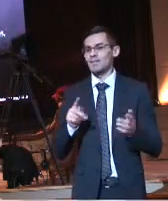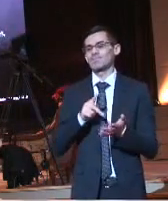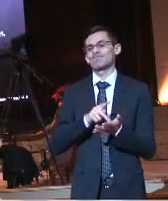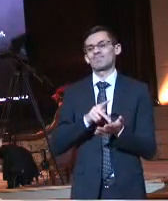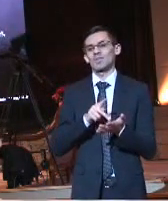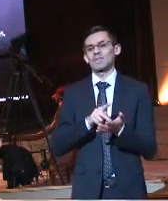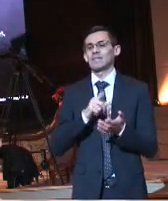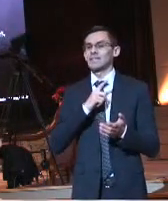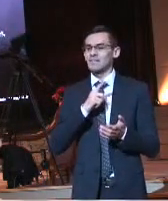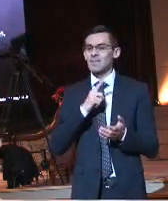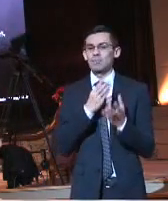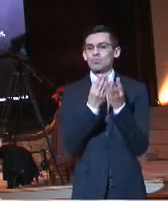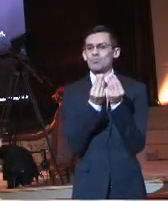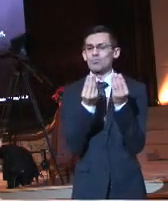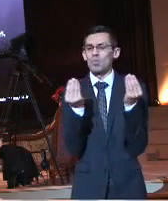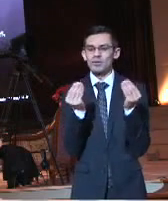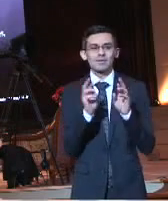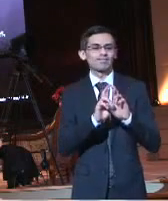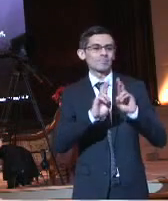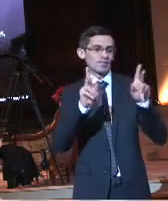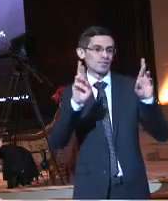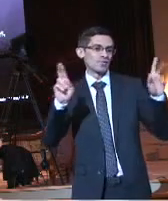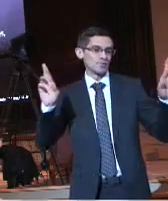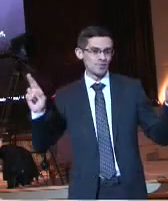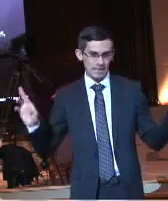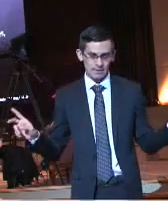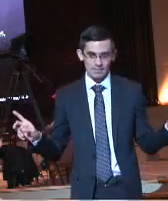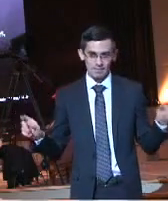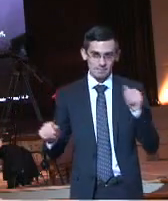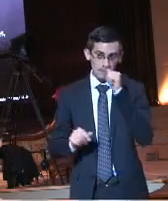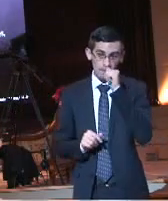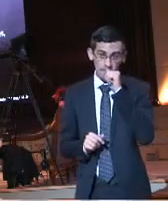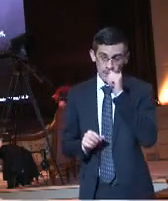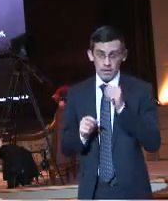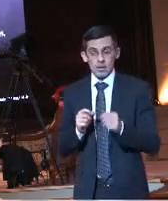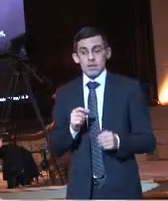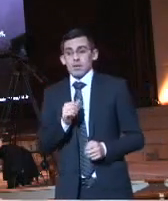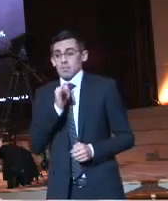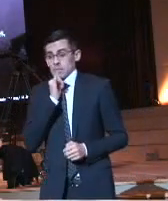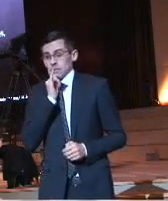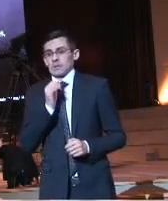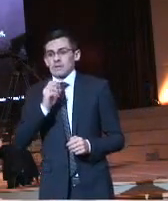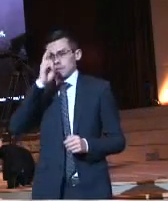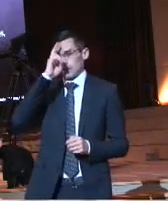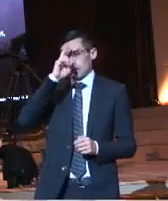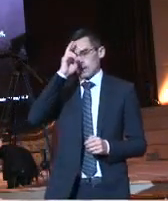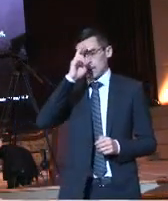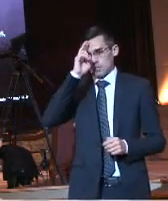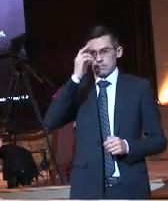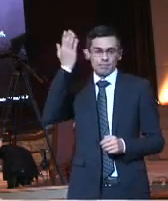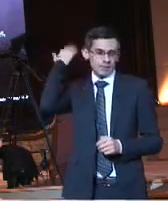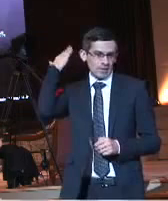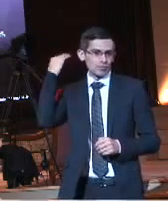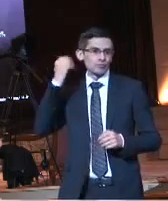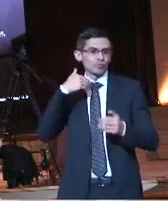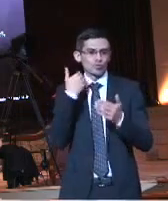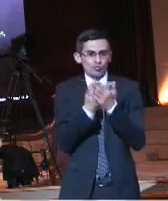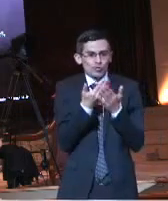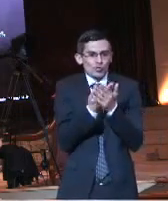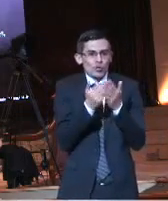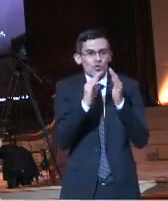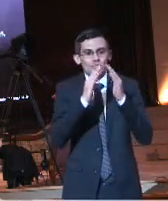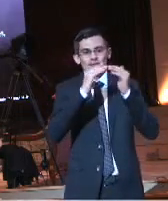com muitas variáveis. Se você lembra de quando você estudou matemática, né, talvez para você que